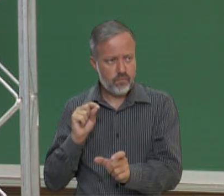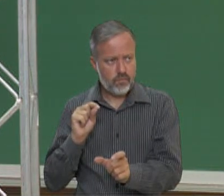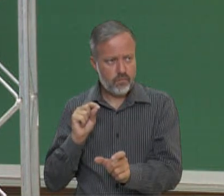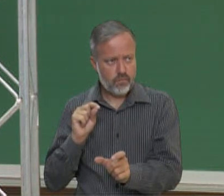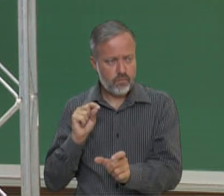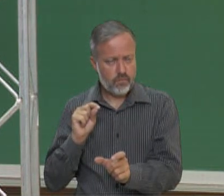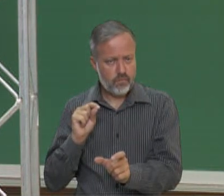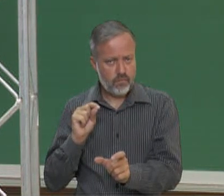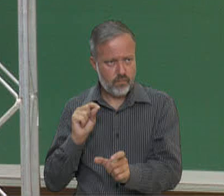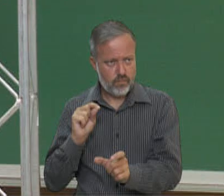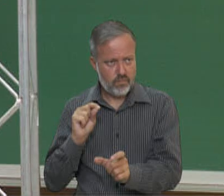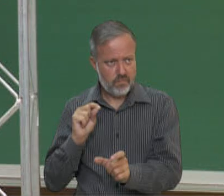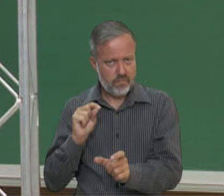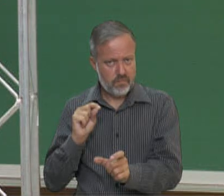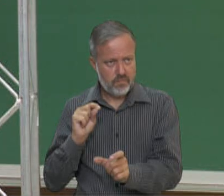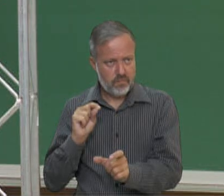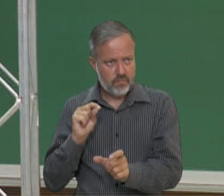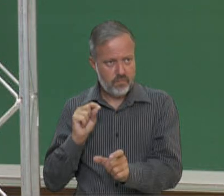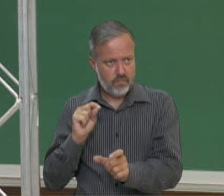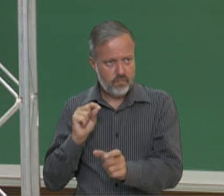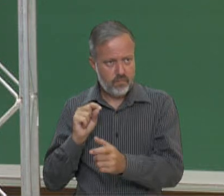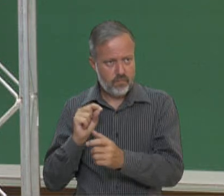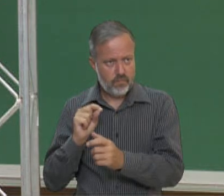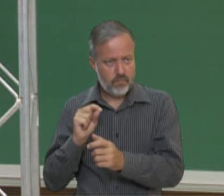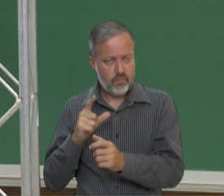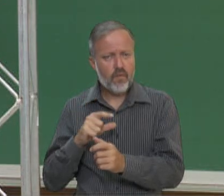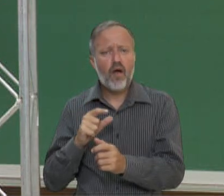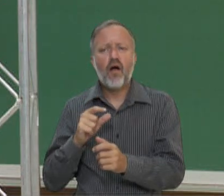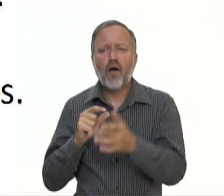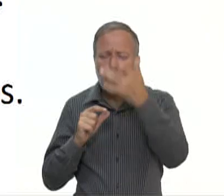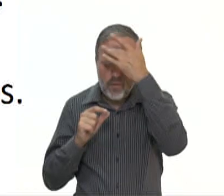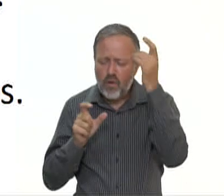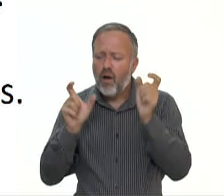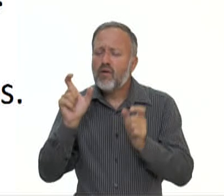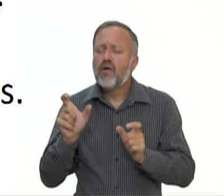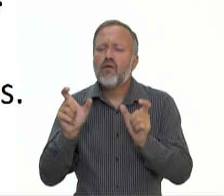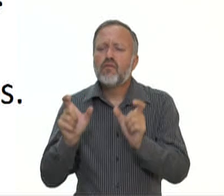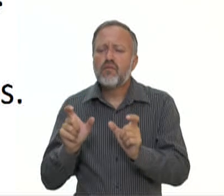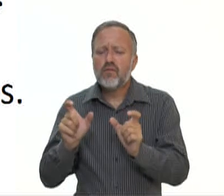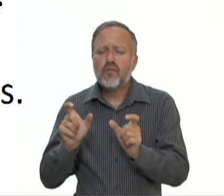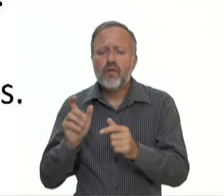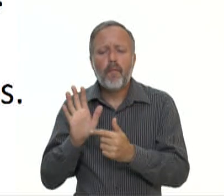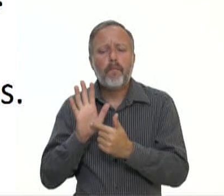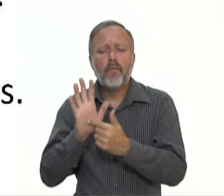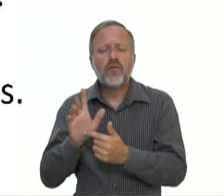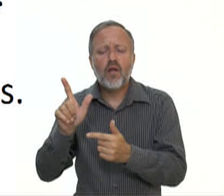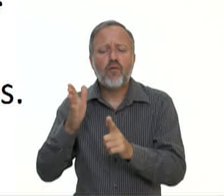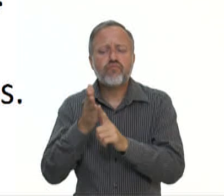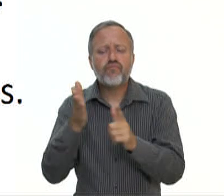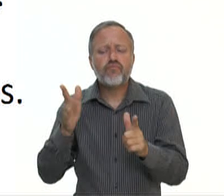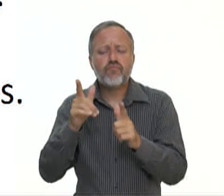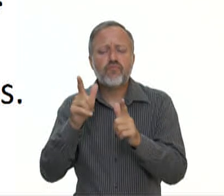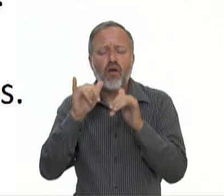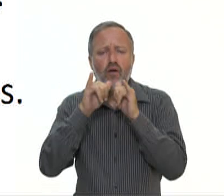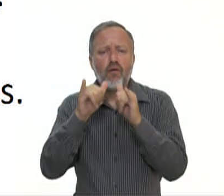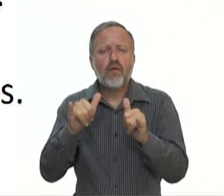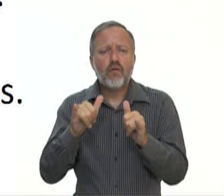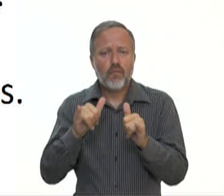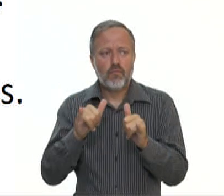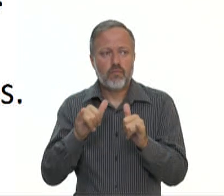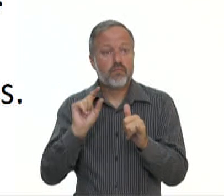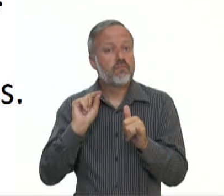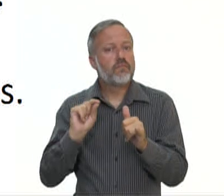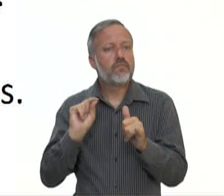português, mas em espanhol há o plural, quienes. São os personagens que aparecem na notícia. São os personagens que vão aparecer